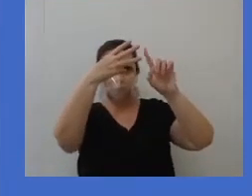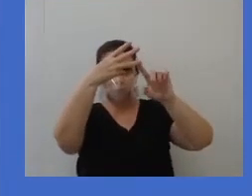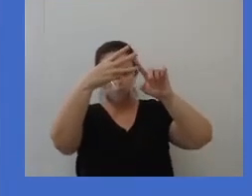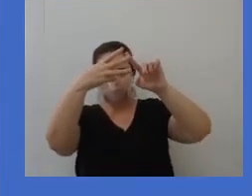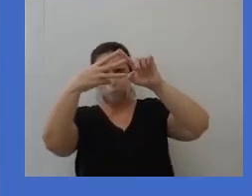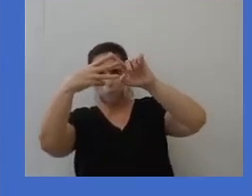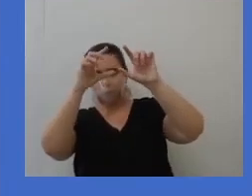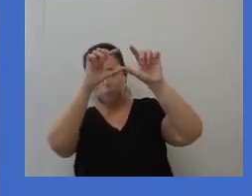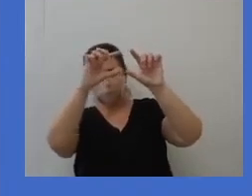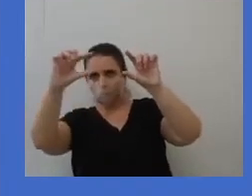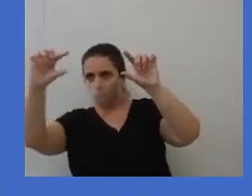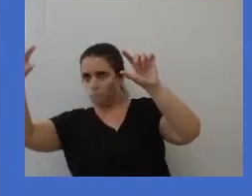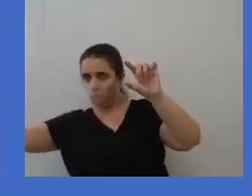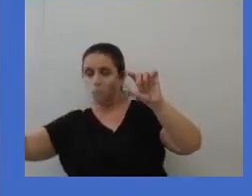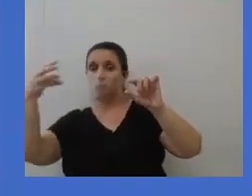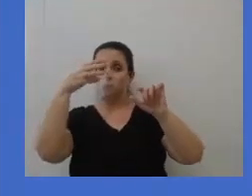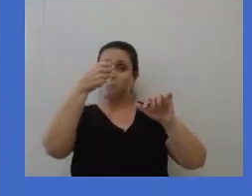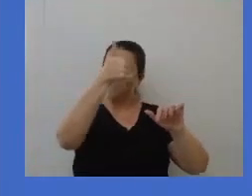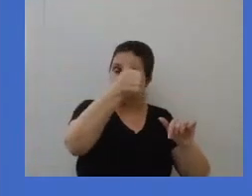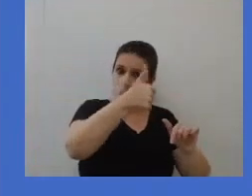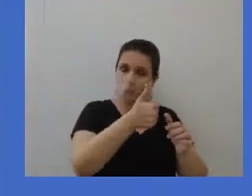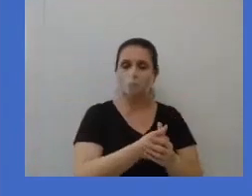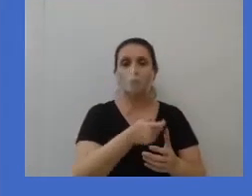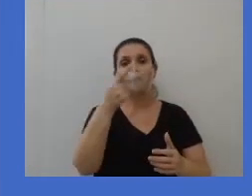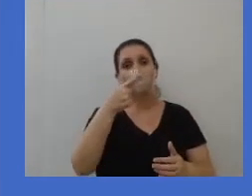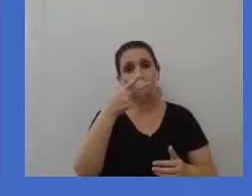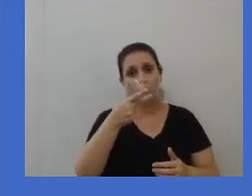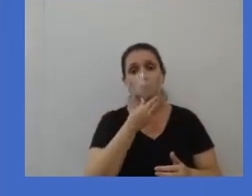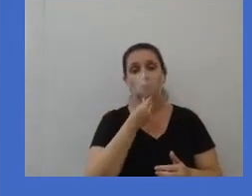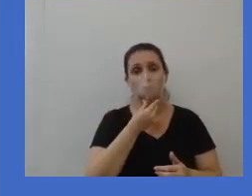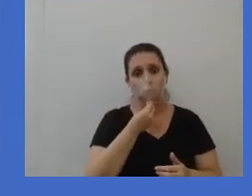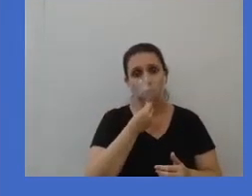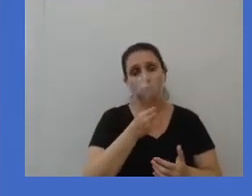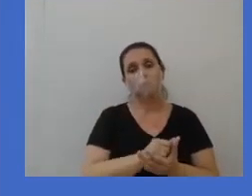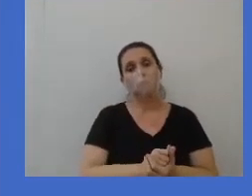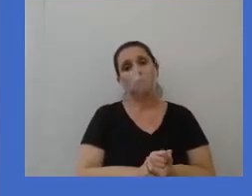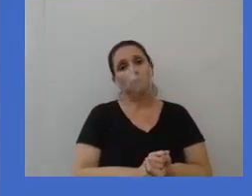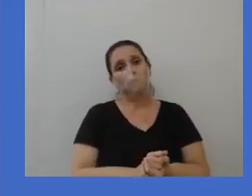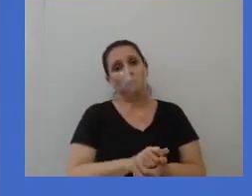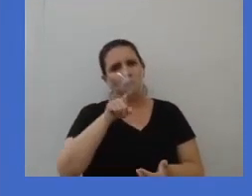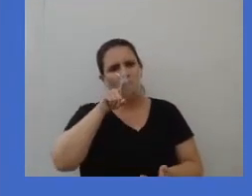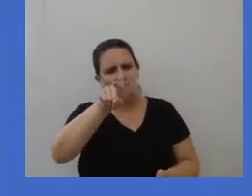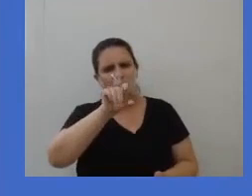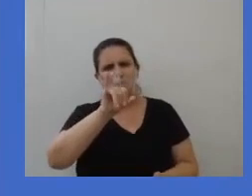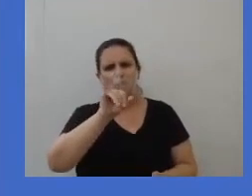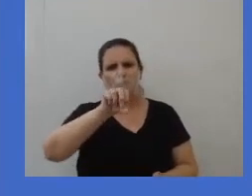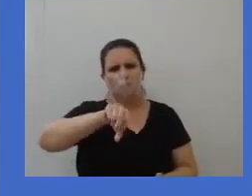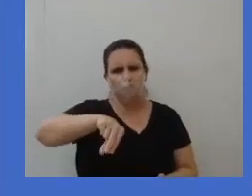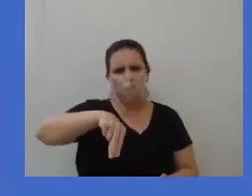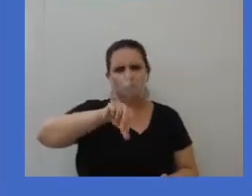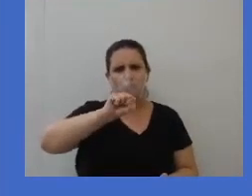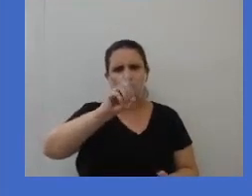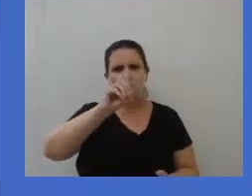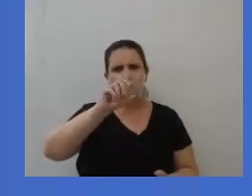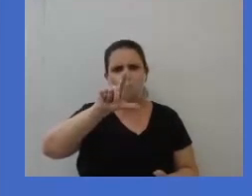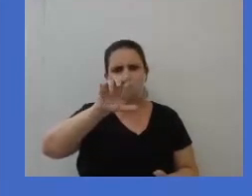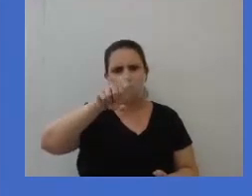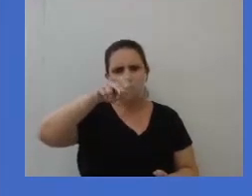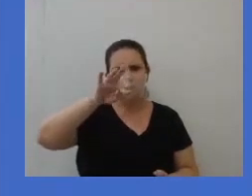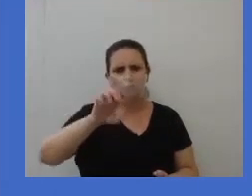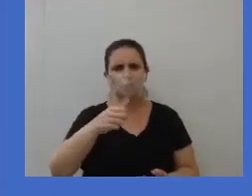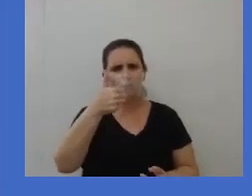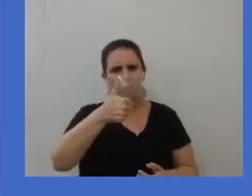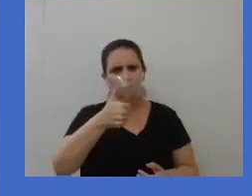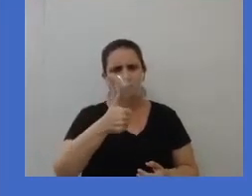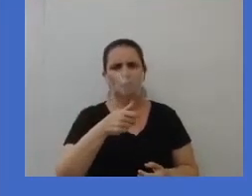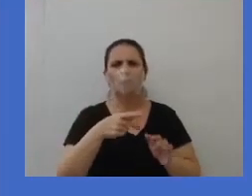do rapaz em relação a Garfield. A fala do primeiro quadrinho, você é um insolente, no primeiro